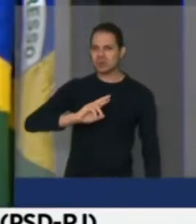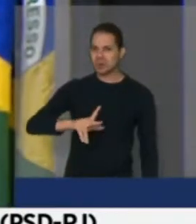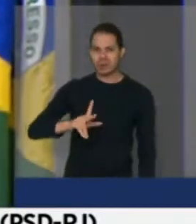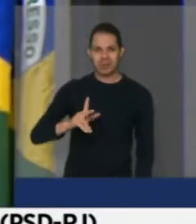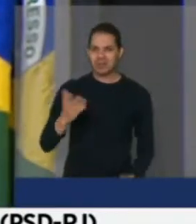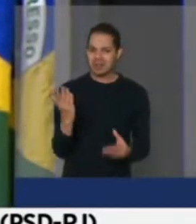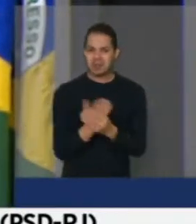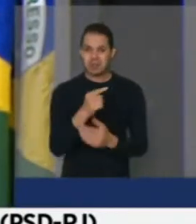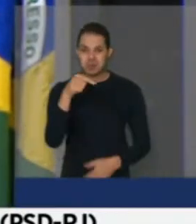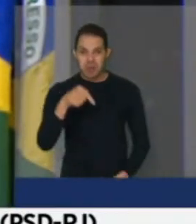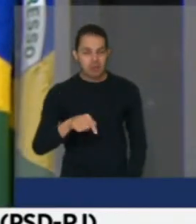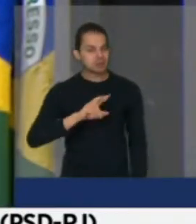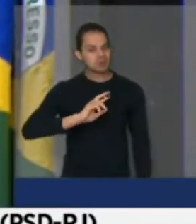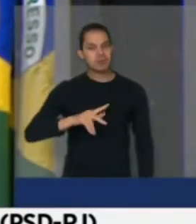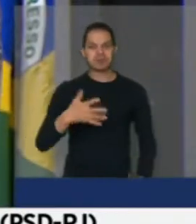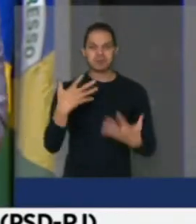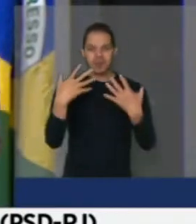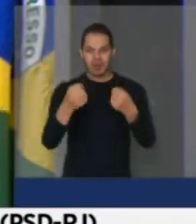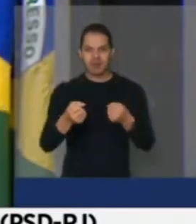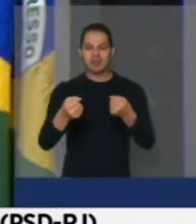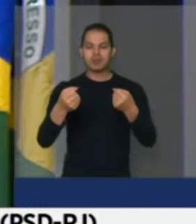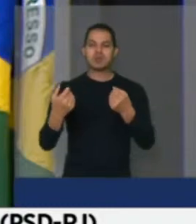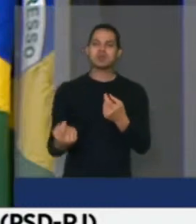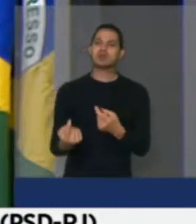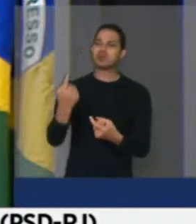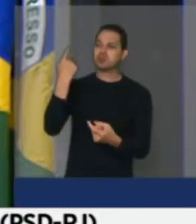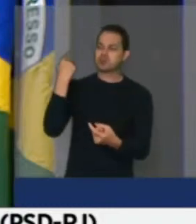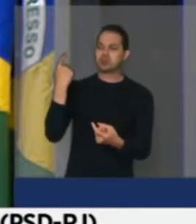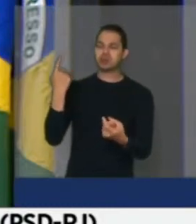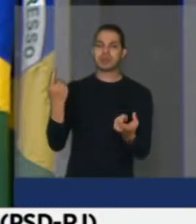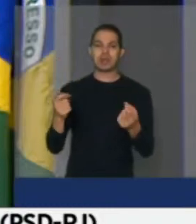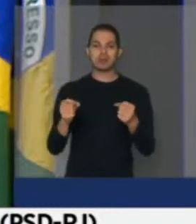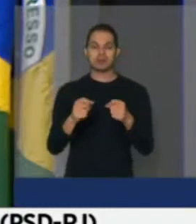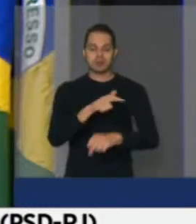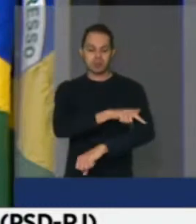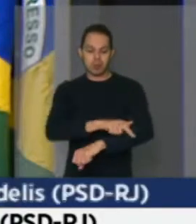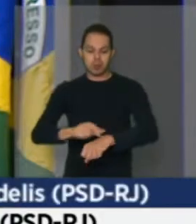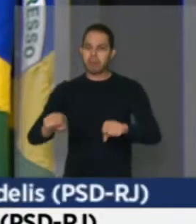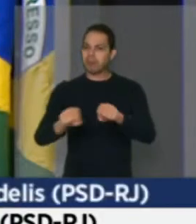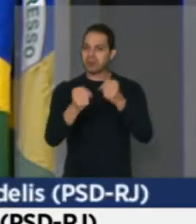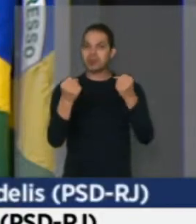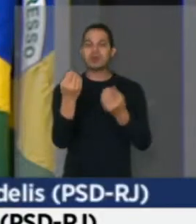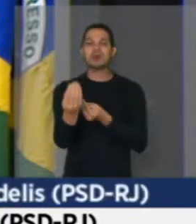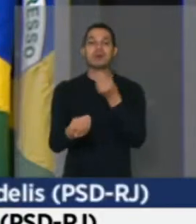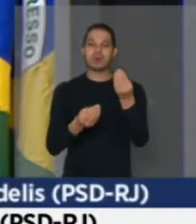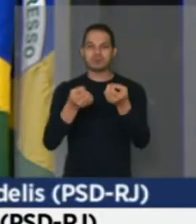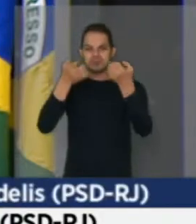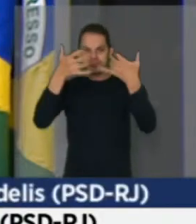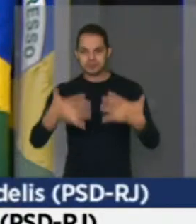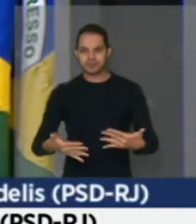processo. Vamos lá, vamos voltar para a quebra de decoro. Como que ela teria quebrado o decoro?